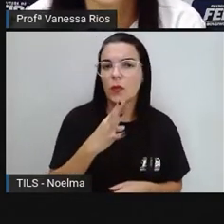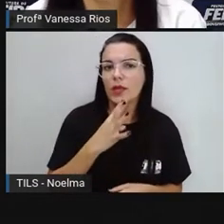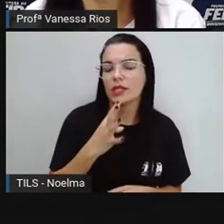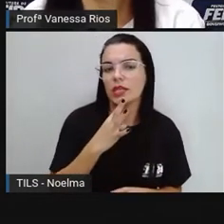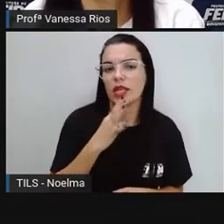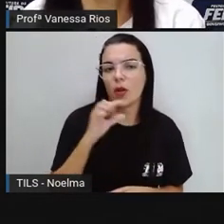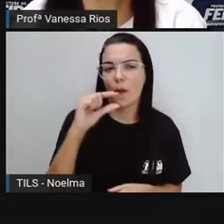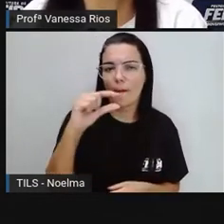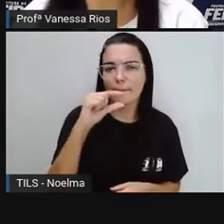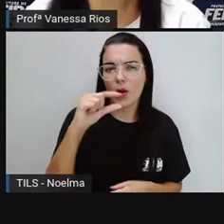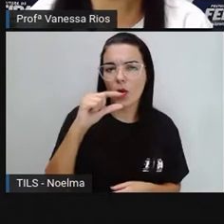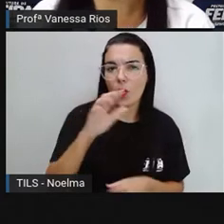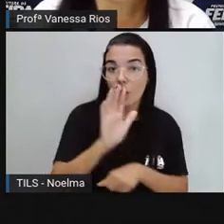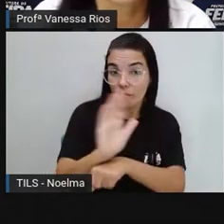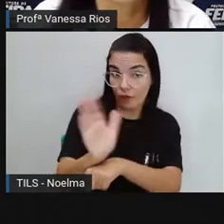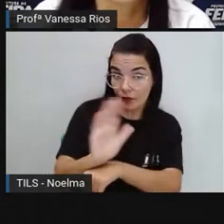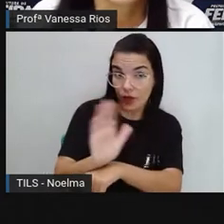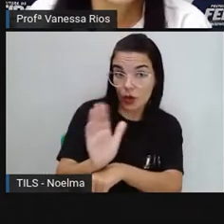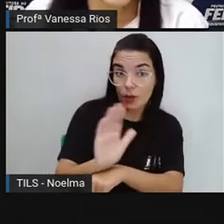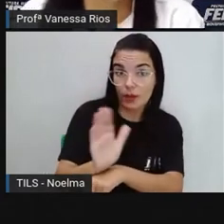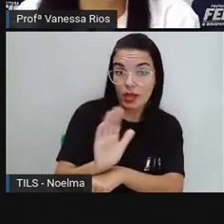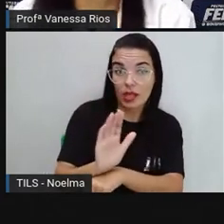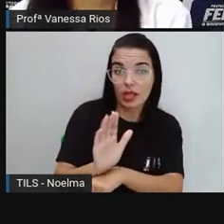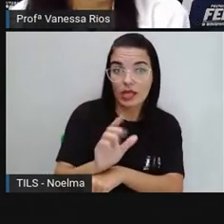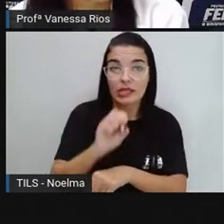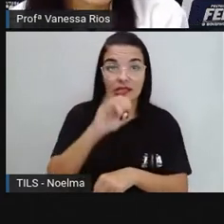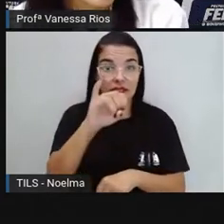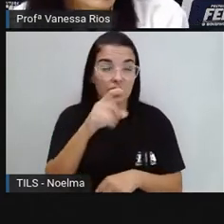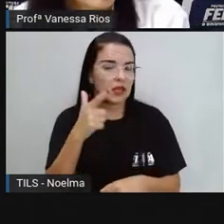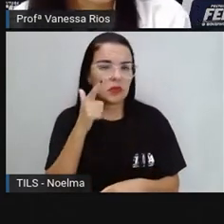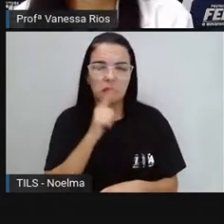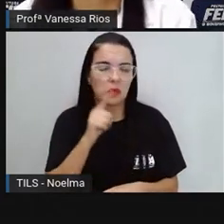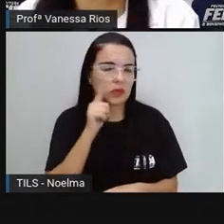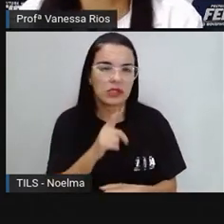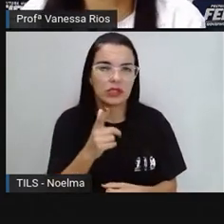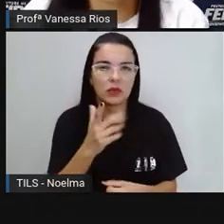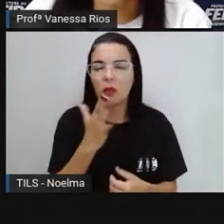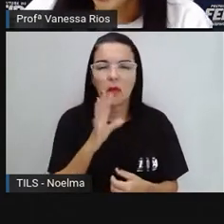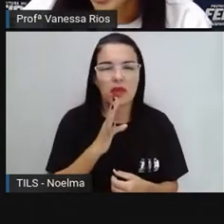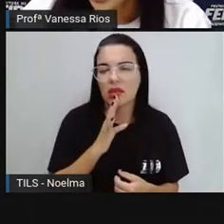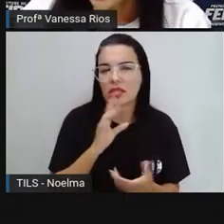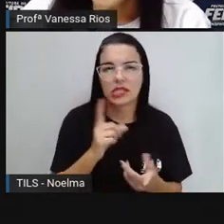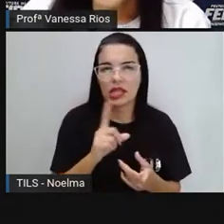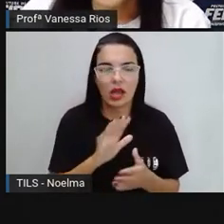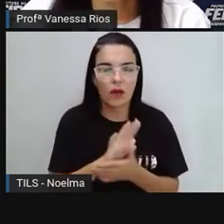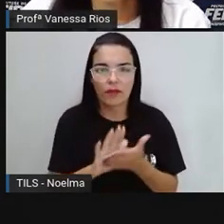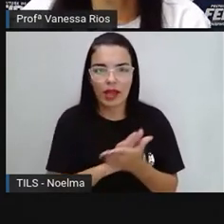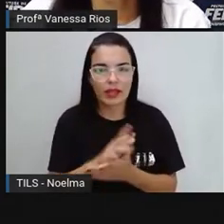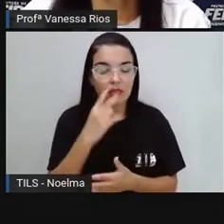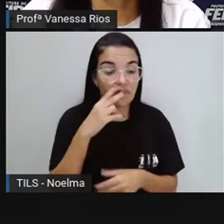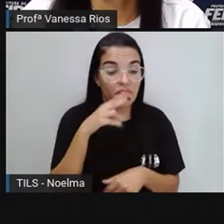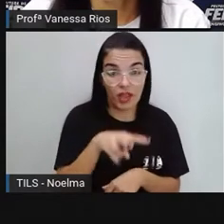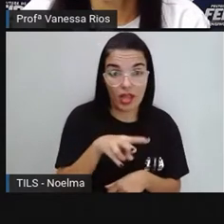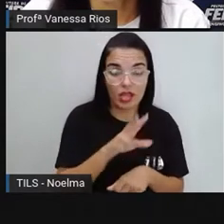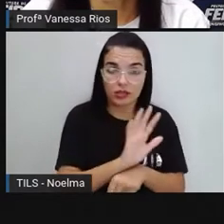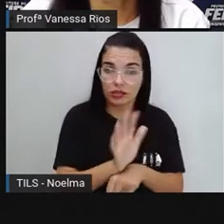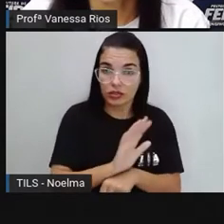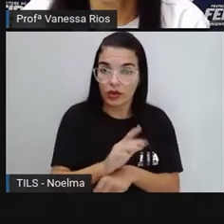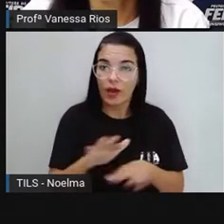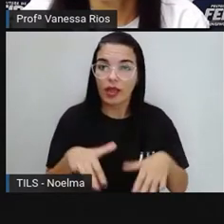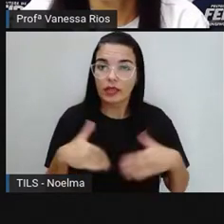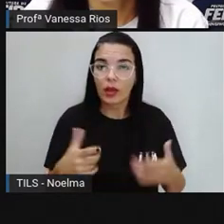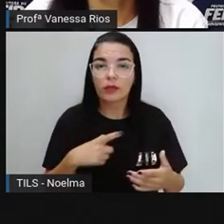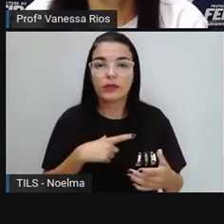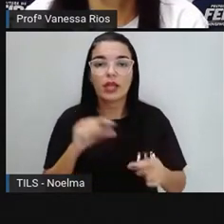né, sobre esse filme aí, caso alguém não conheça, não tenha visto, a Pró trouxe um vídeo aqui,